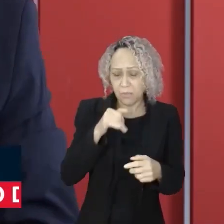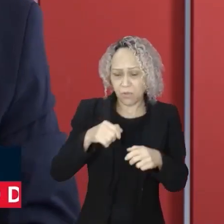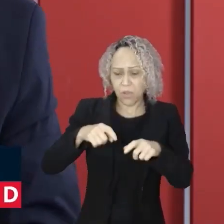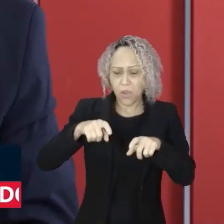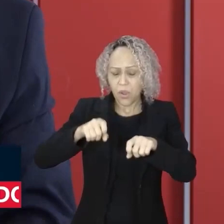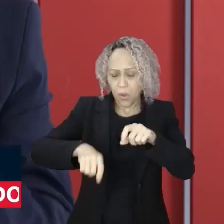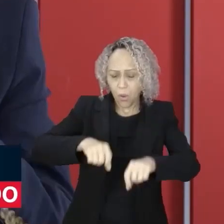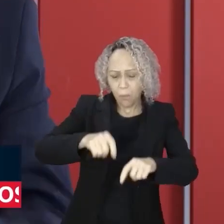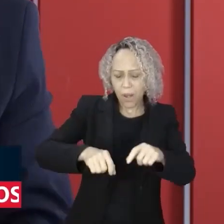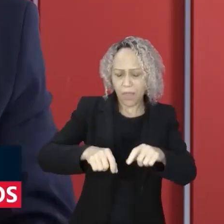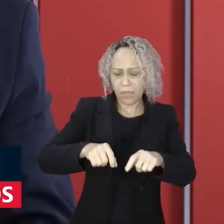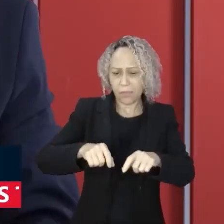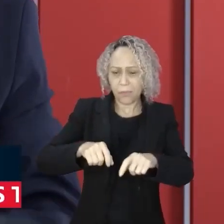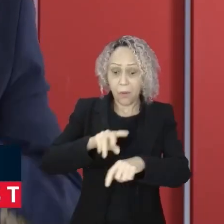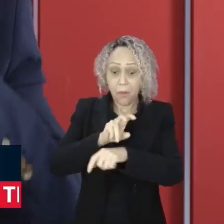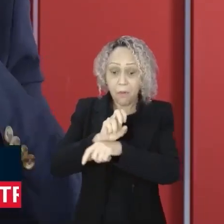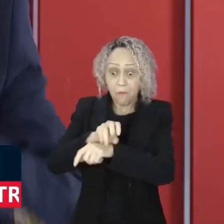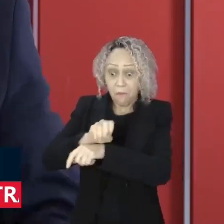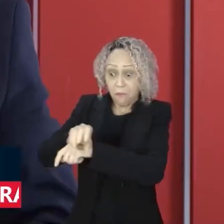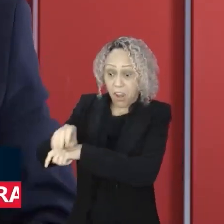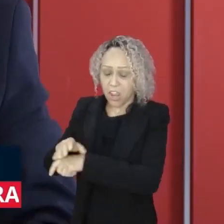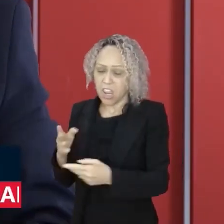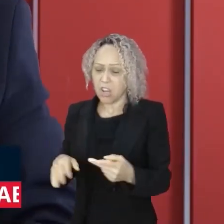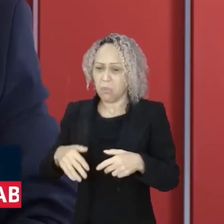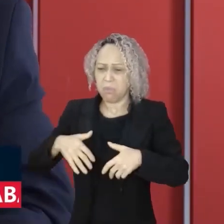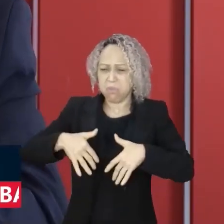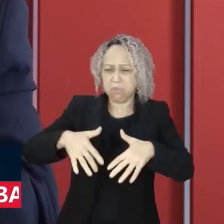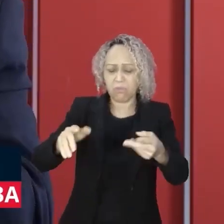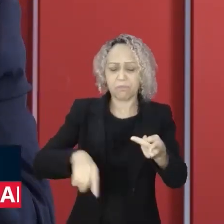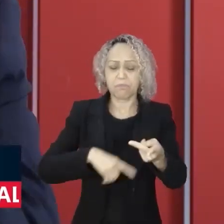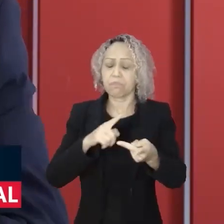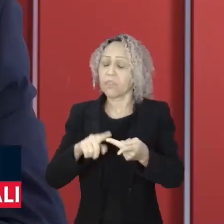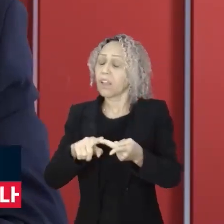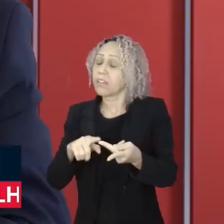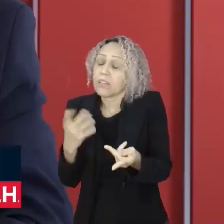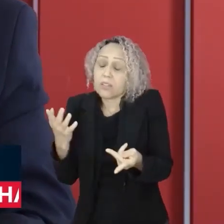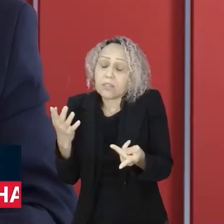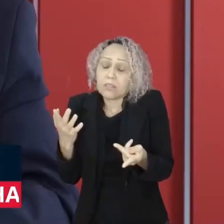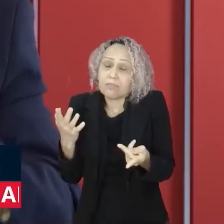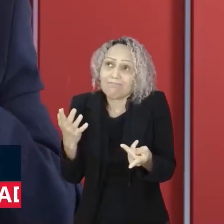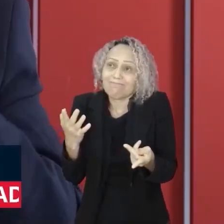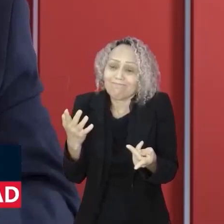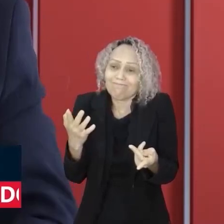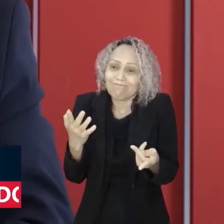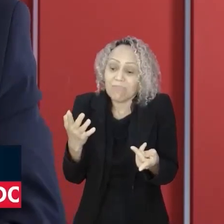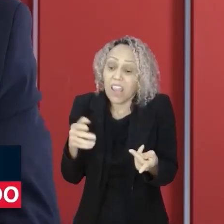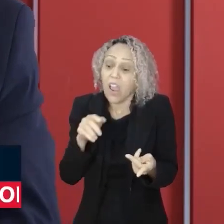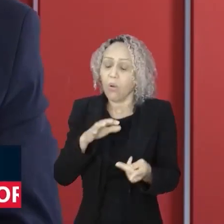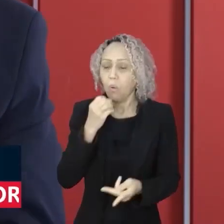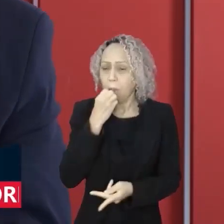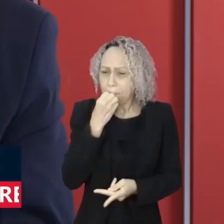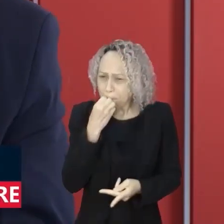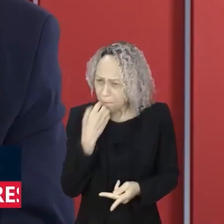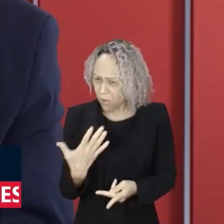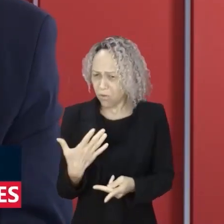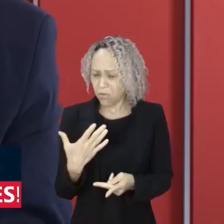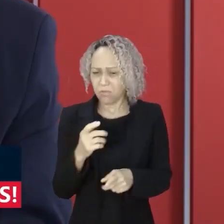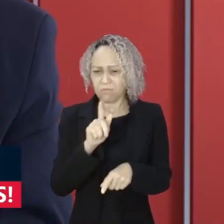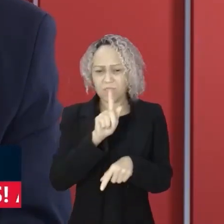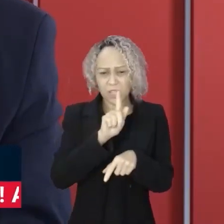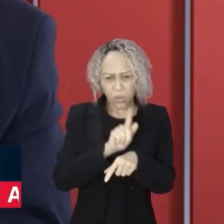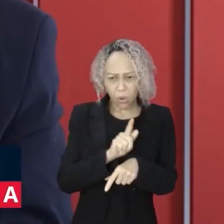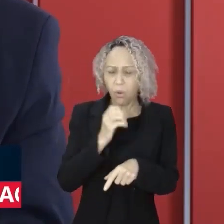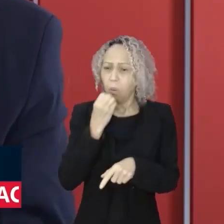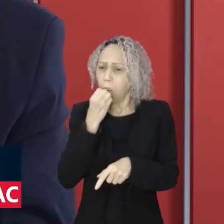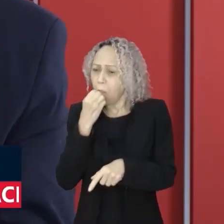agricultor inteligente é aquele agricultor que preza o meio ambiente, faz a coisa sustentável, né? Produz dentro das regras. Eu acho que esse